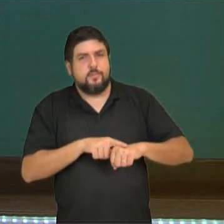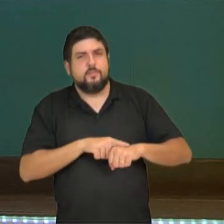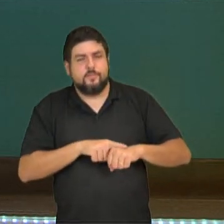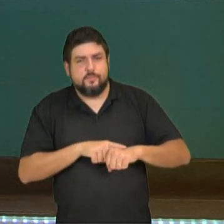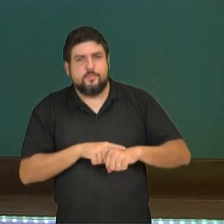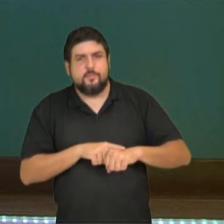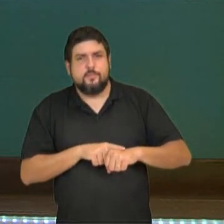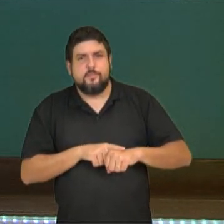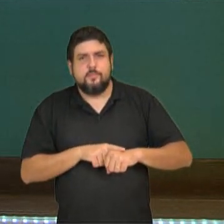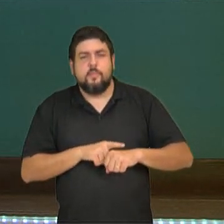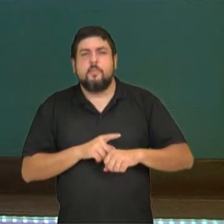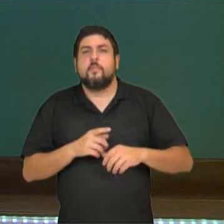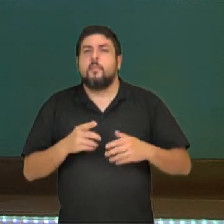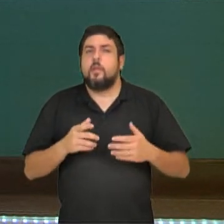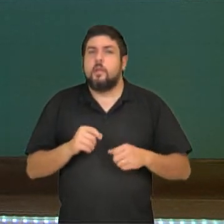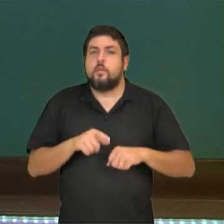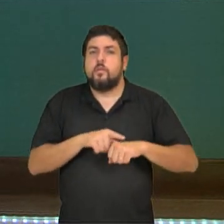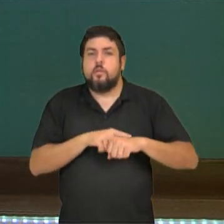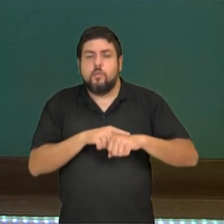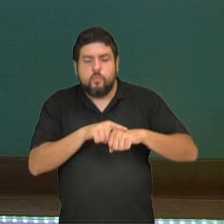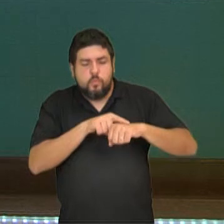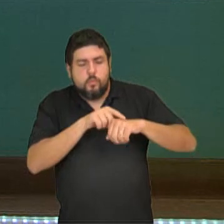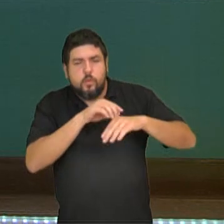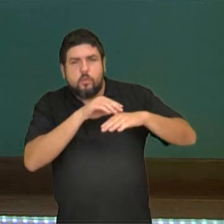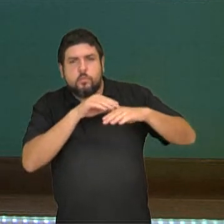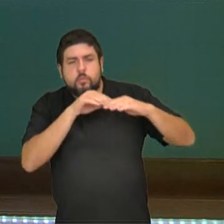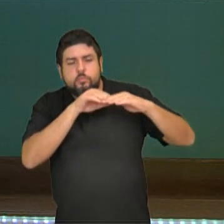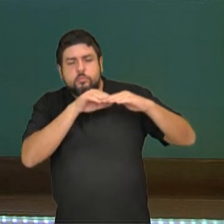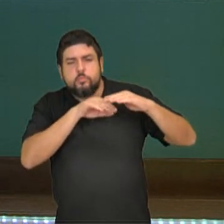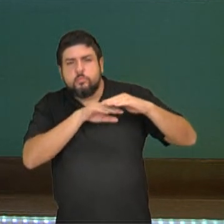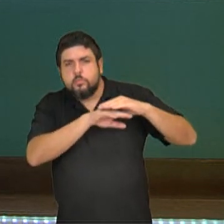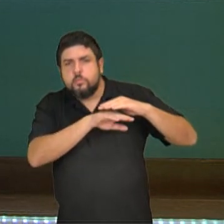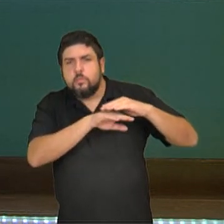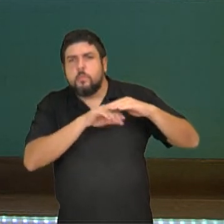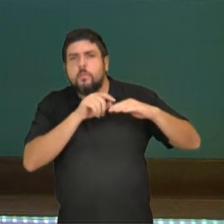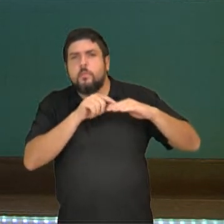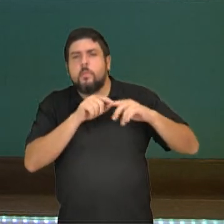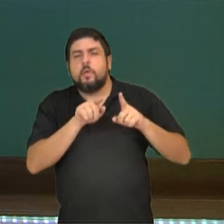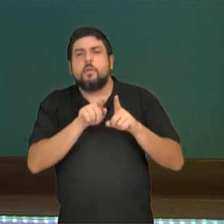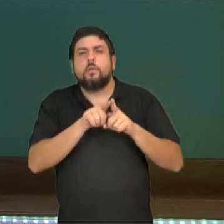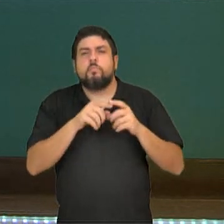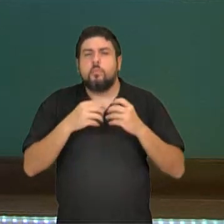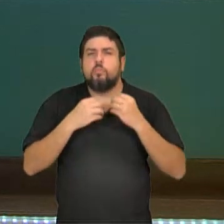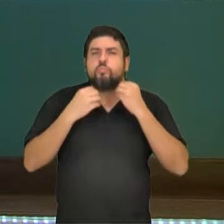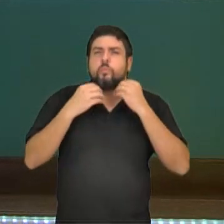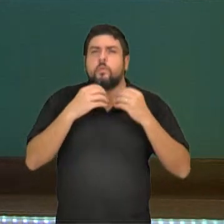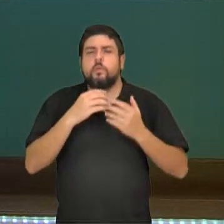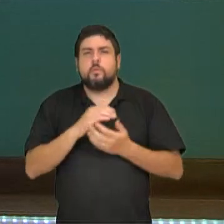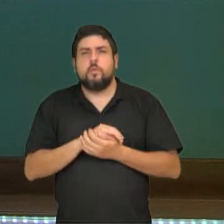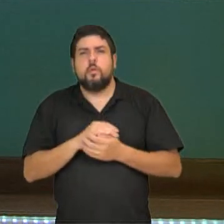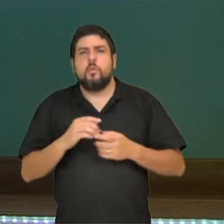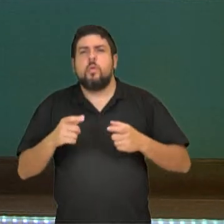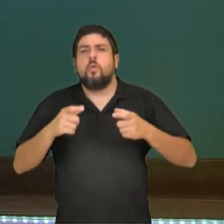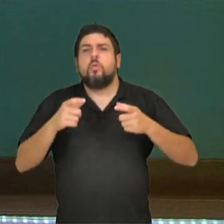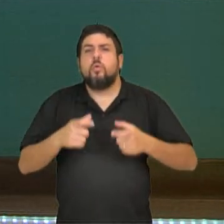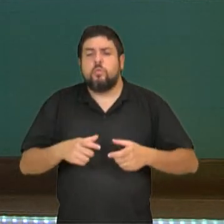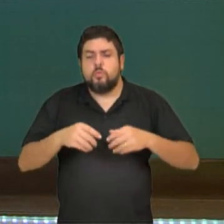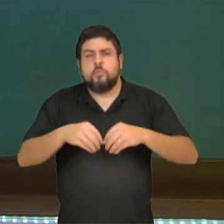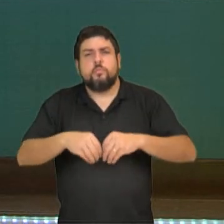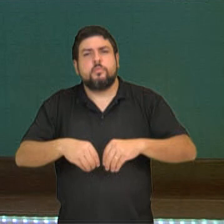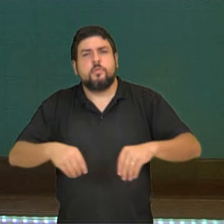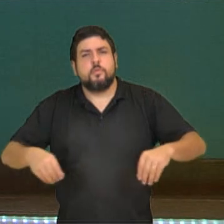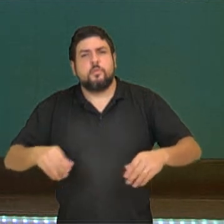respiratório, a região subcutânea e os gânglios do nosso corpo. Esses fungos estão presentes aonde? No